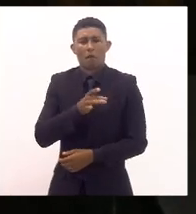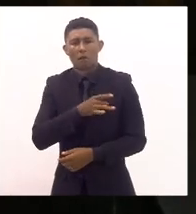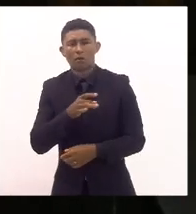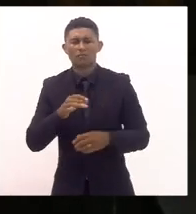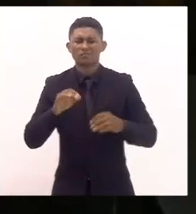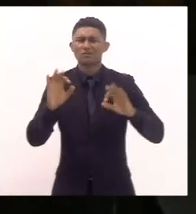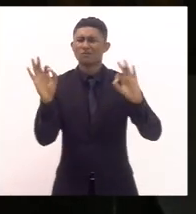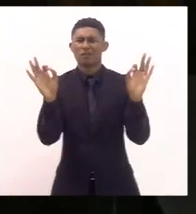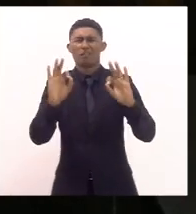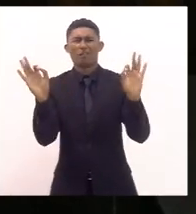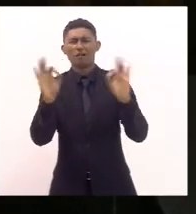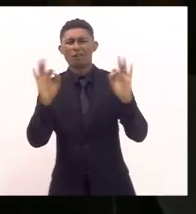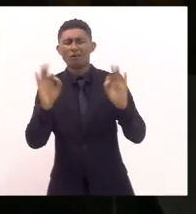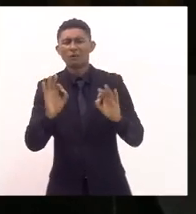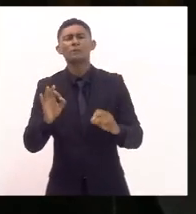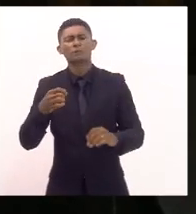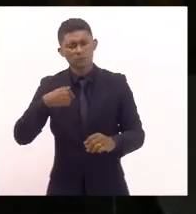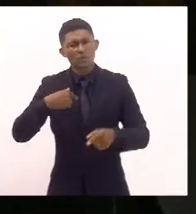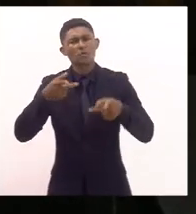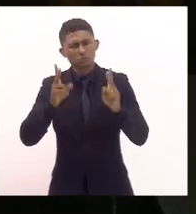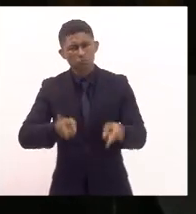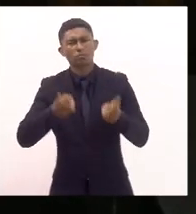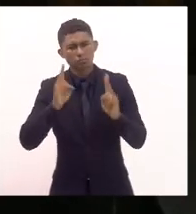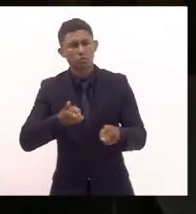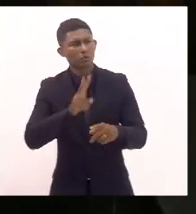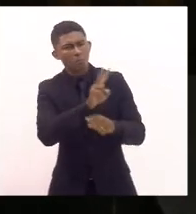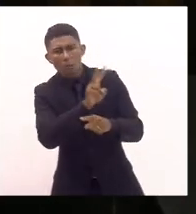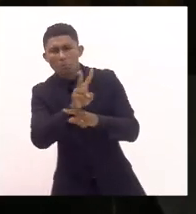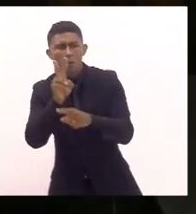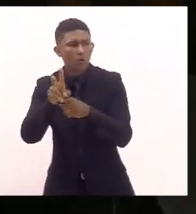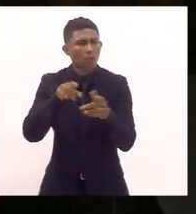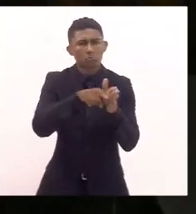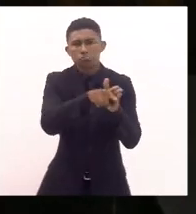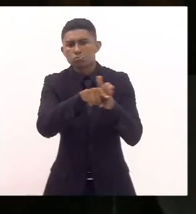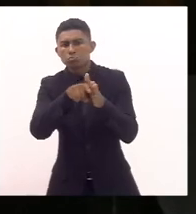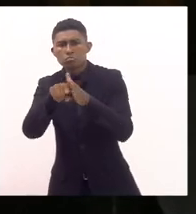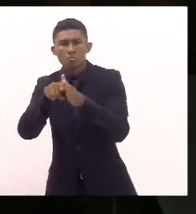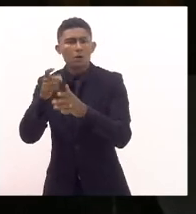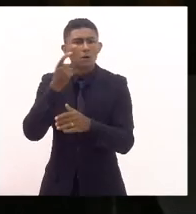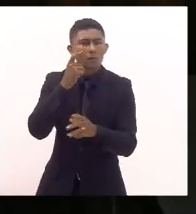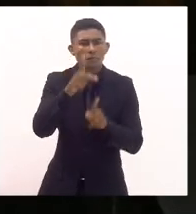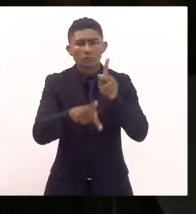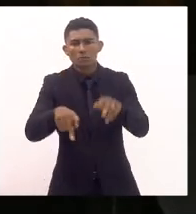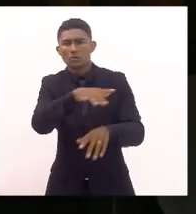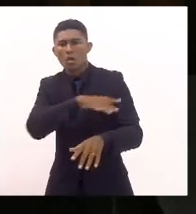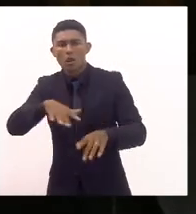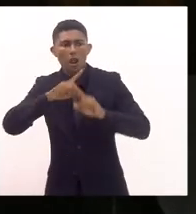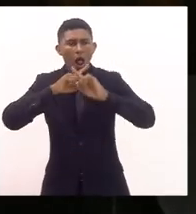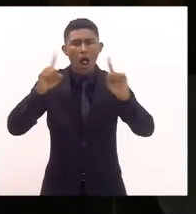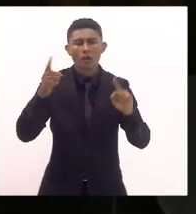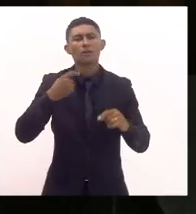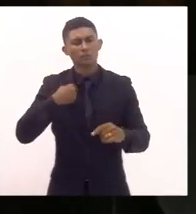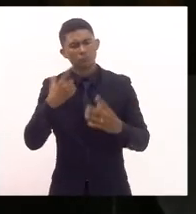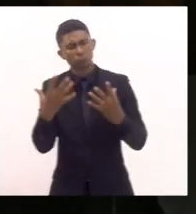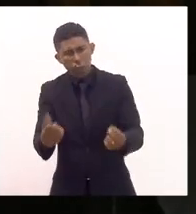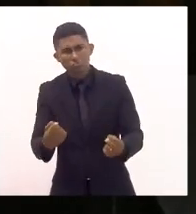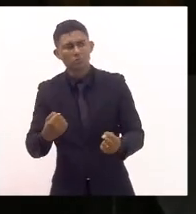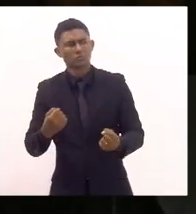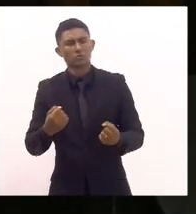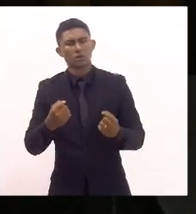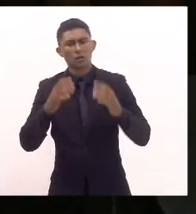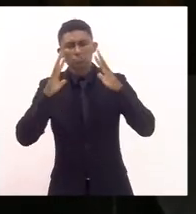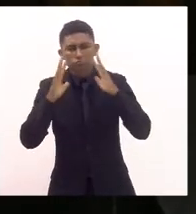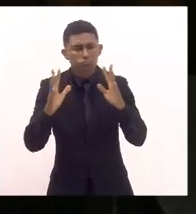com você eu vou continuar fiscalizando e vamos buscar atender a demanda do povo a demanda do povo